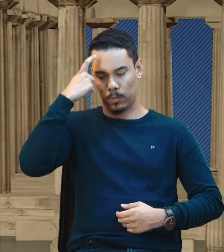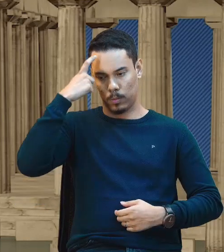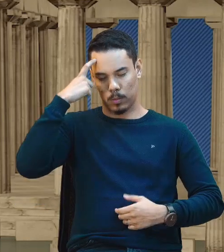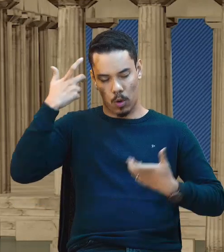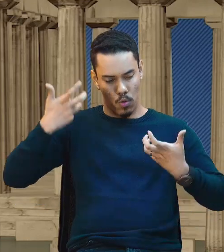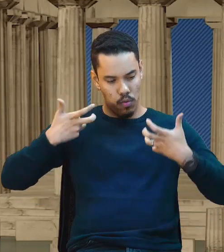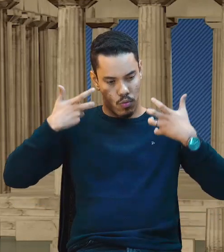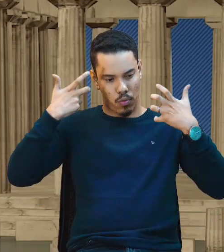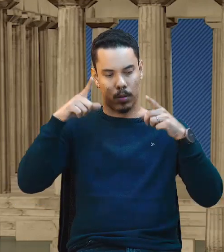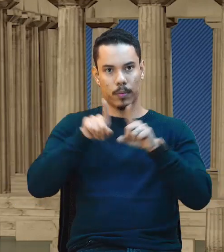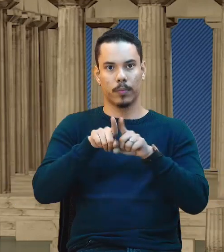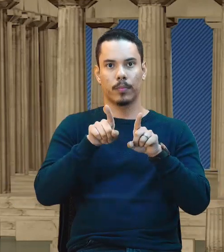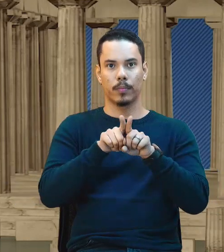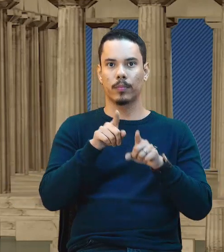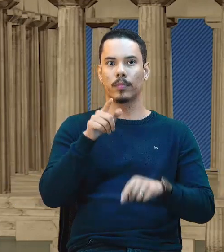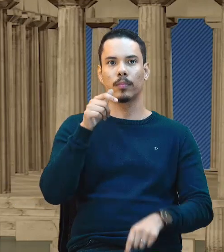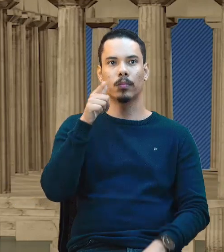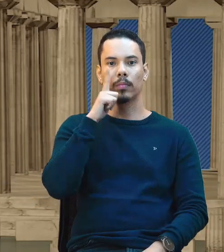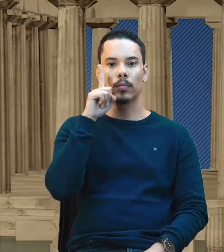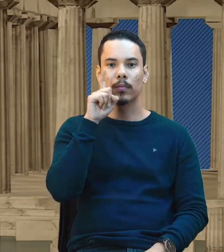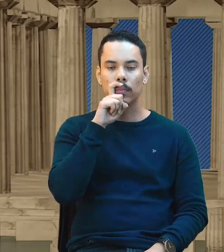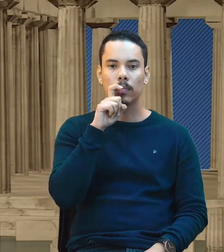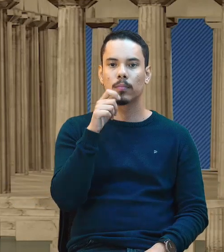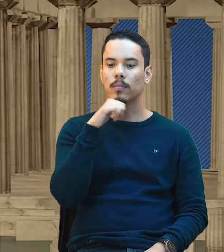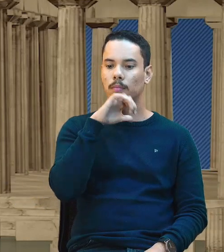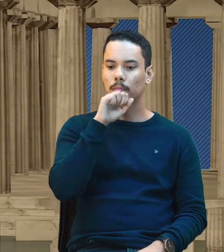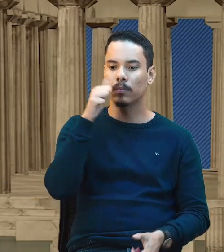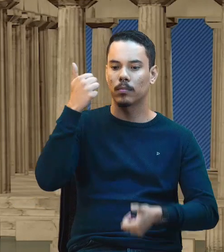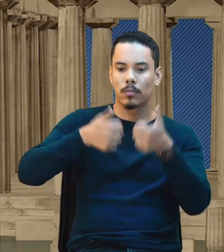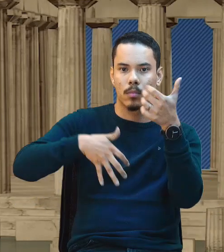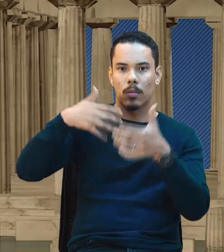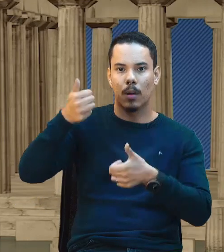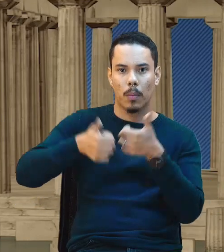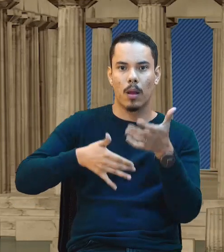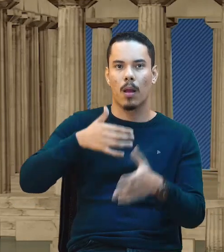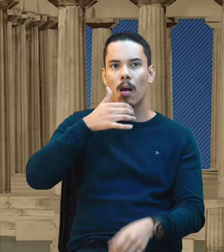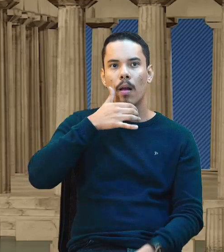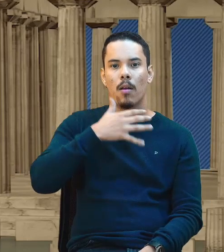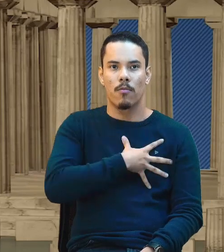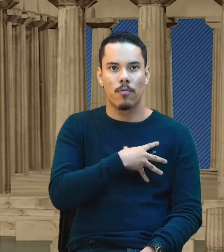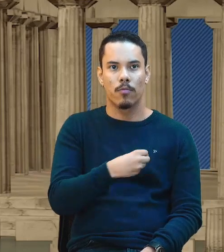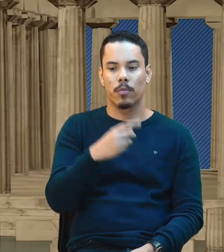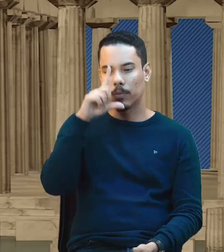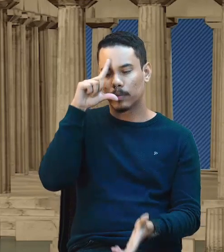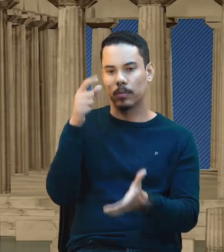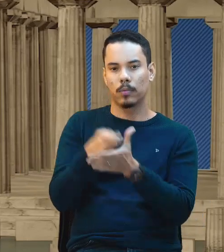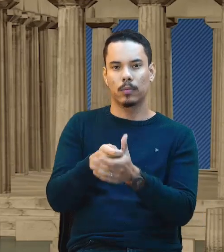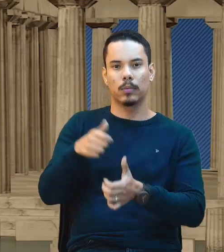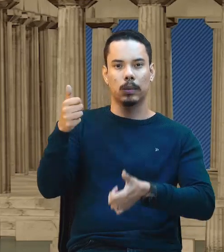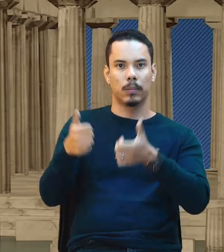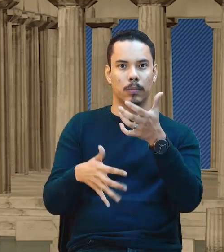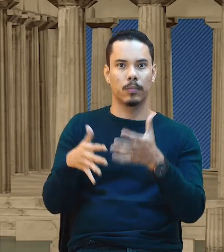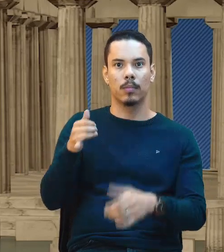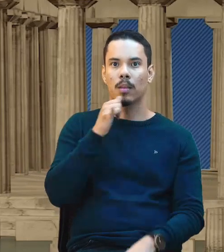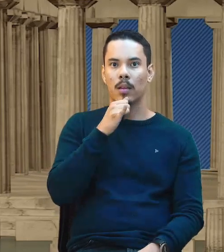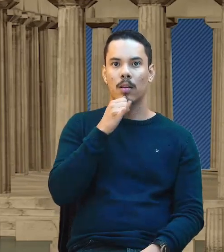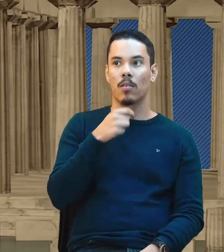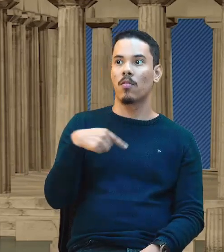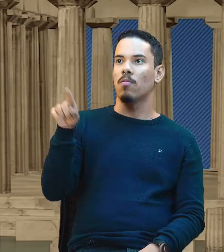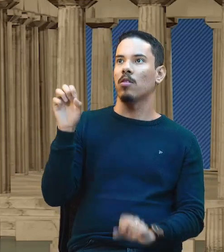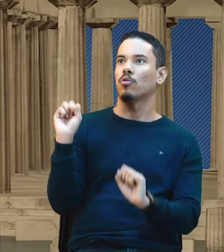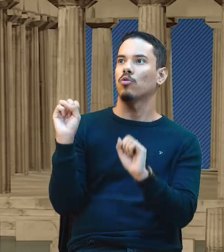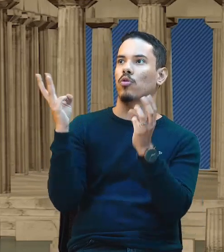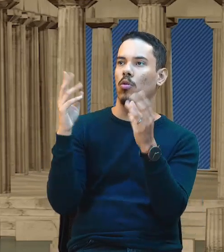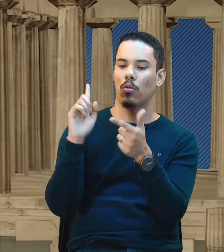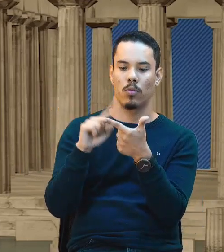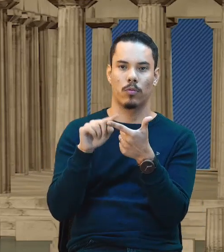Os pais, ao dialogar com os filhos em tomada de decisões, se deixa ou não deixa para ir para o show, para ir para uma festa,